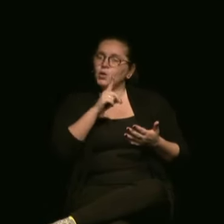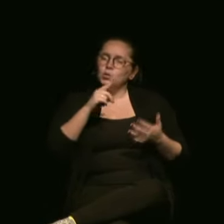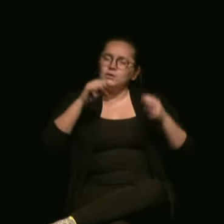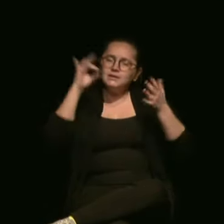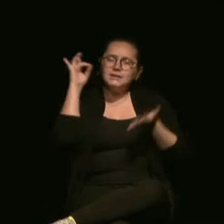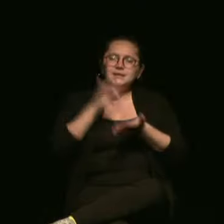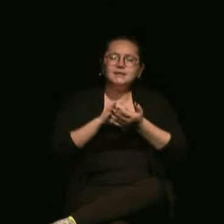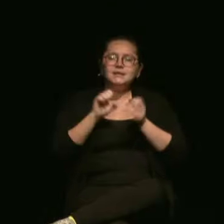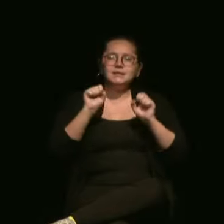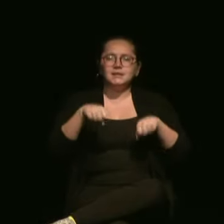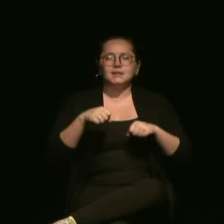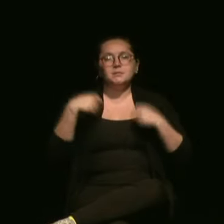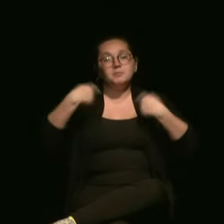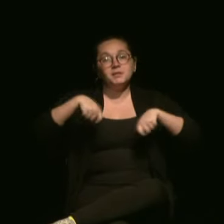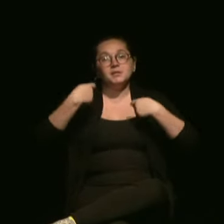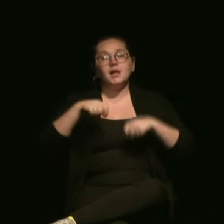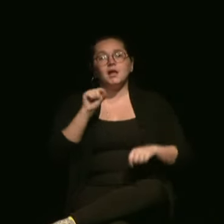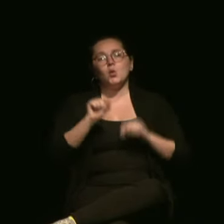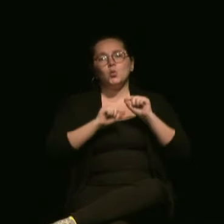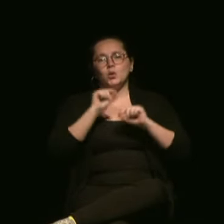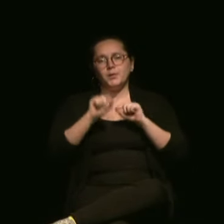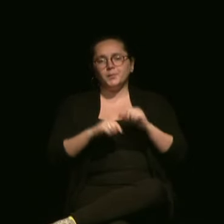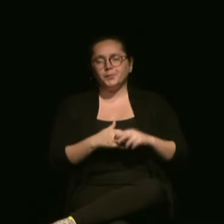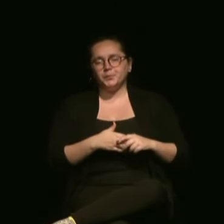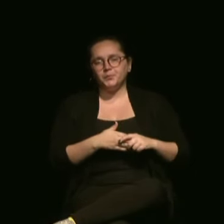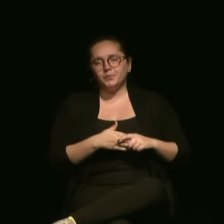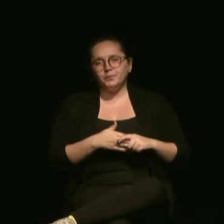certamente seria absolutamente